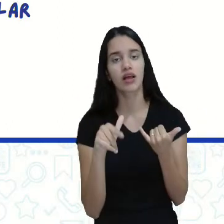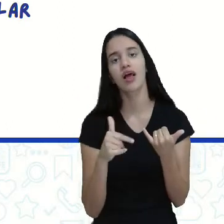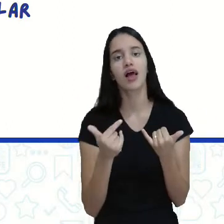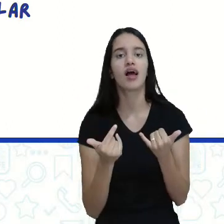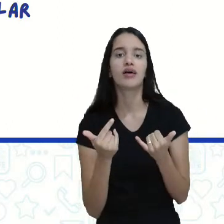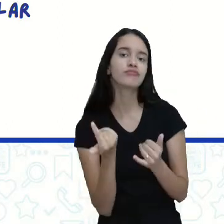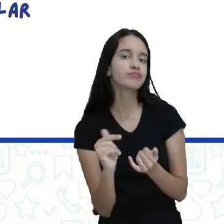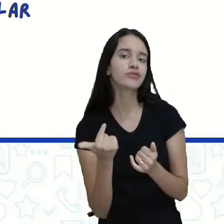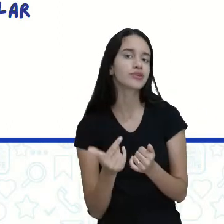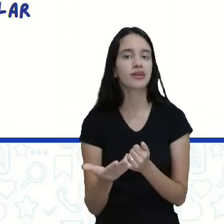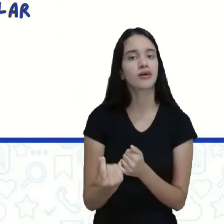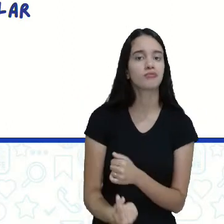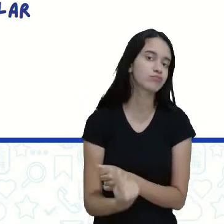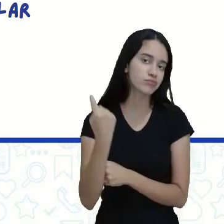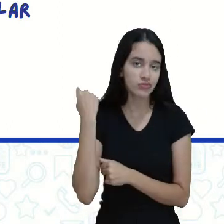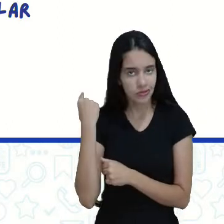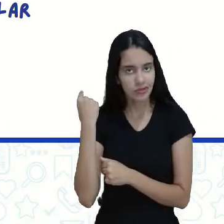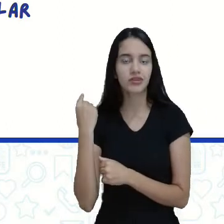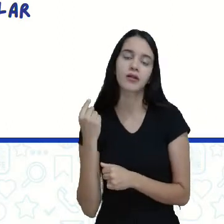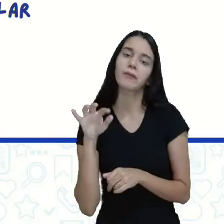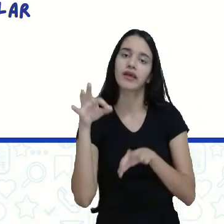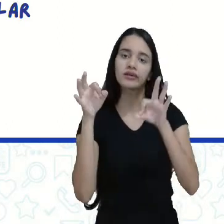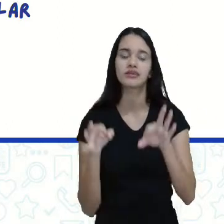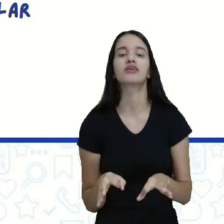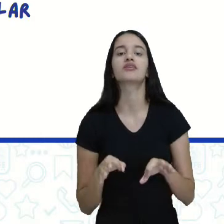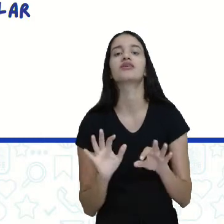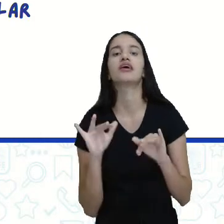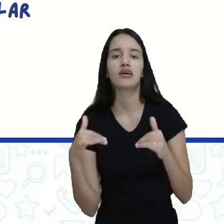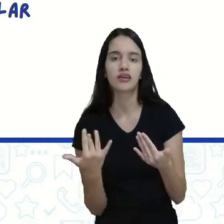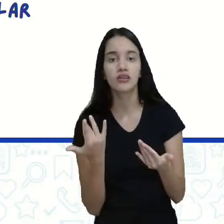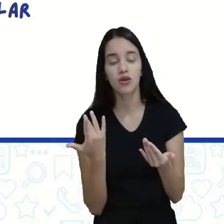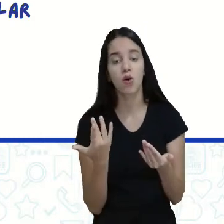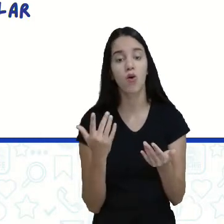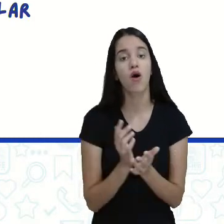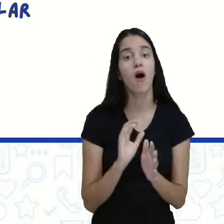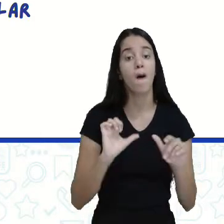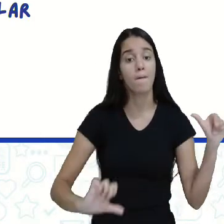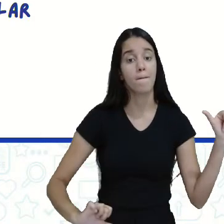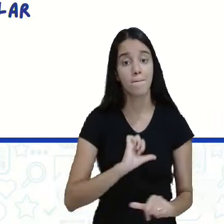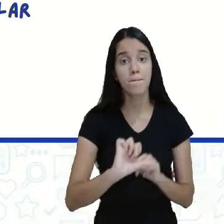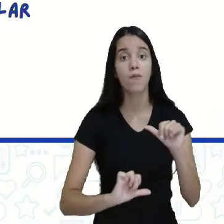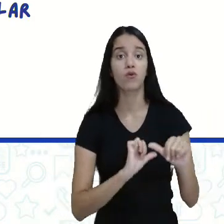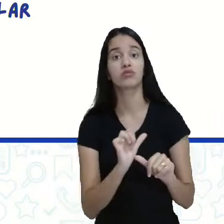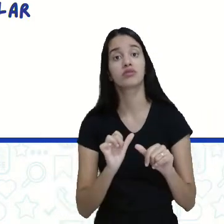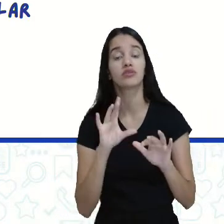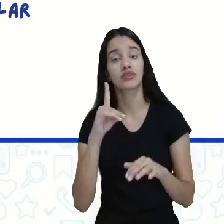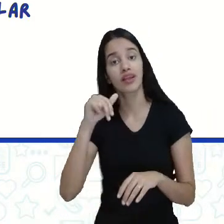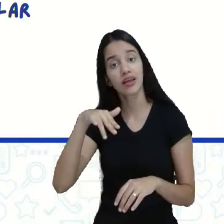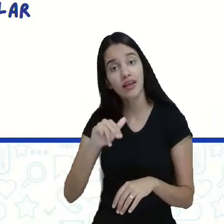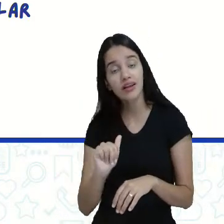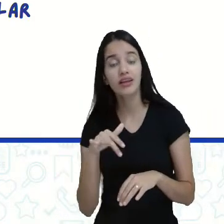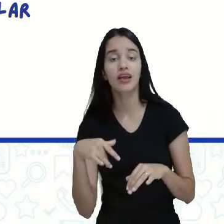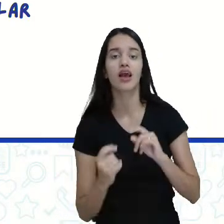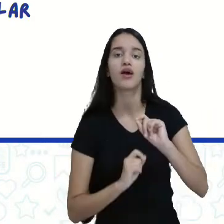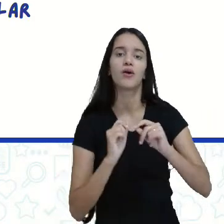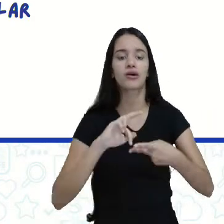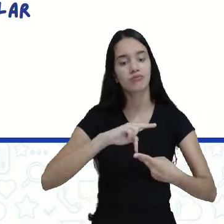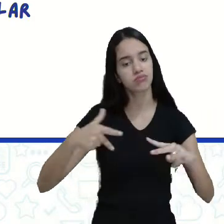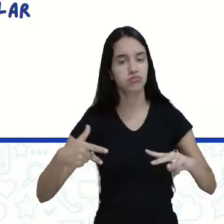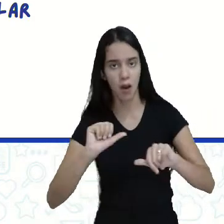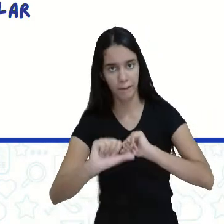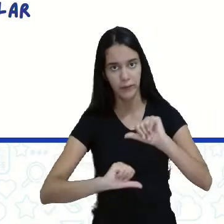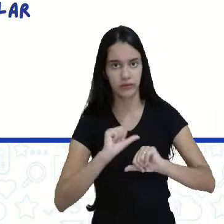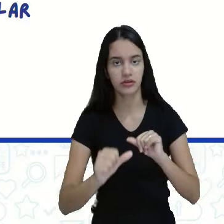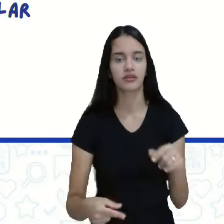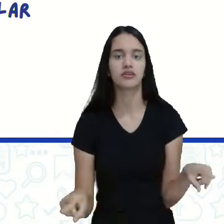não se tinham, né? Até Mendel chegar, tá certo? Então, alterações ao acaso no DNA, que são as chamadas mutações genéticas,